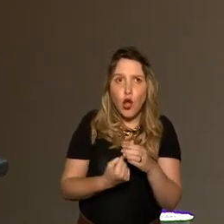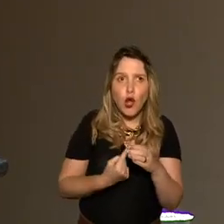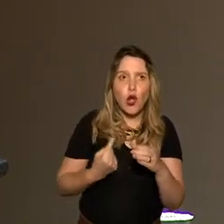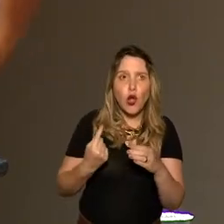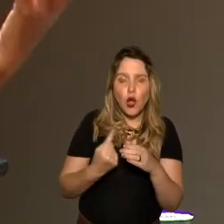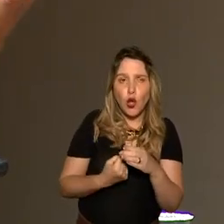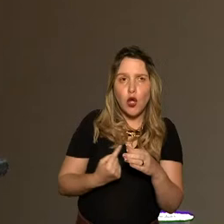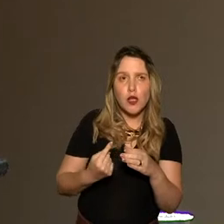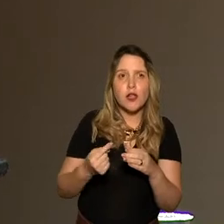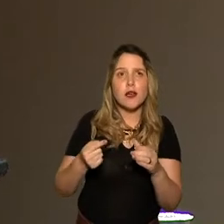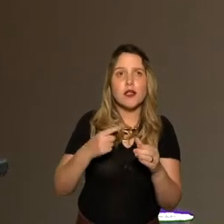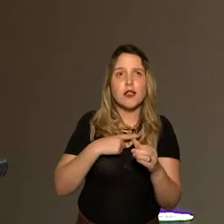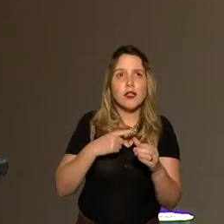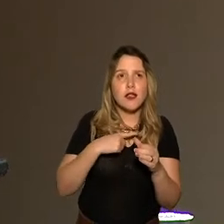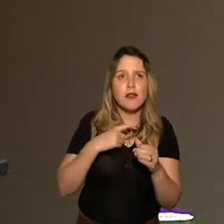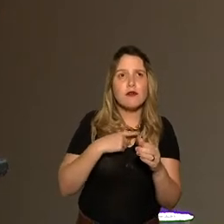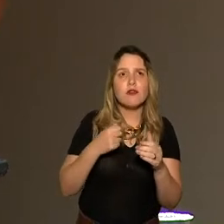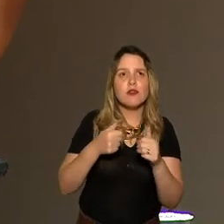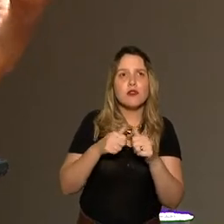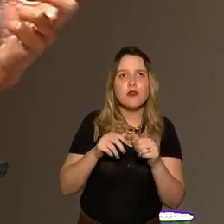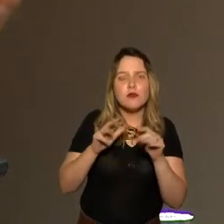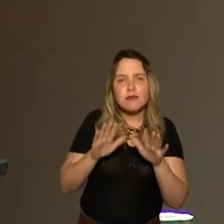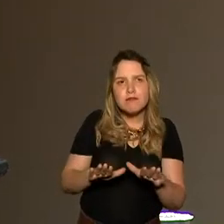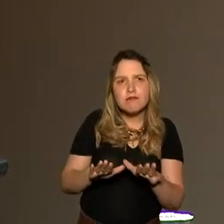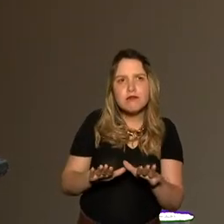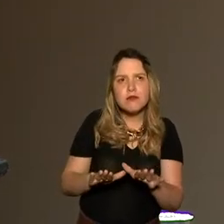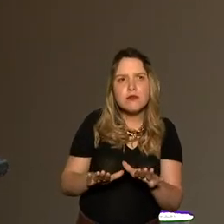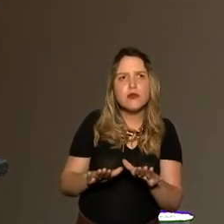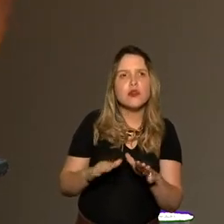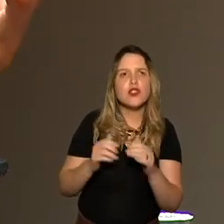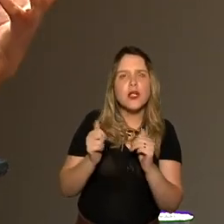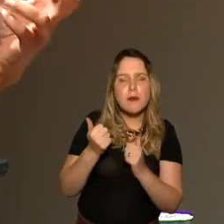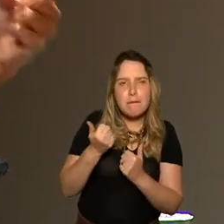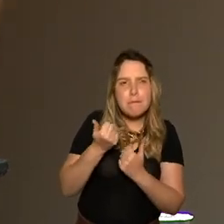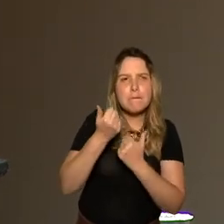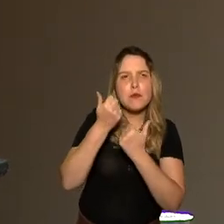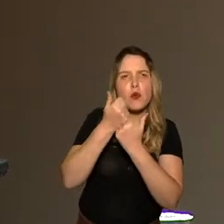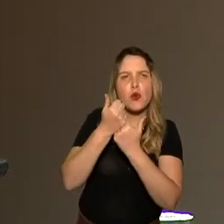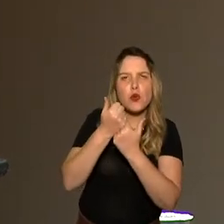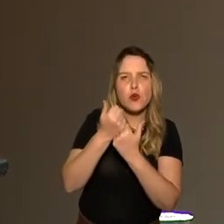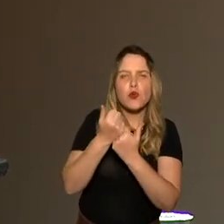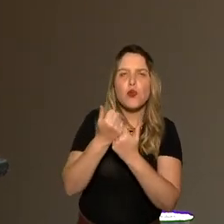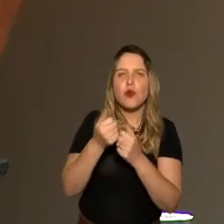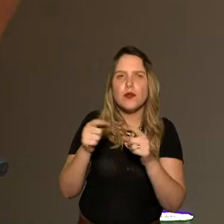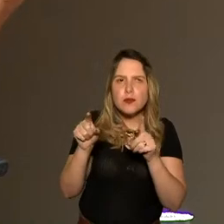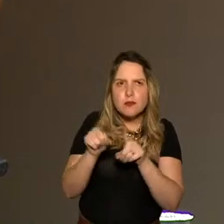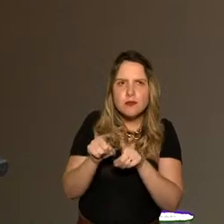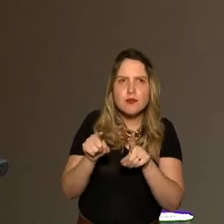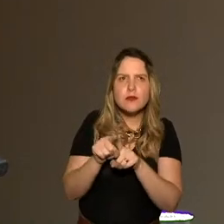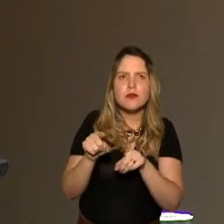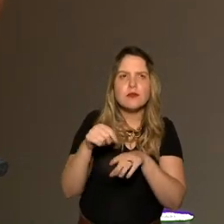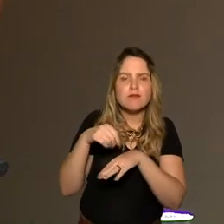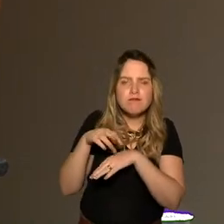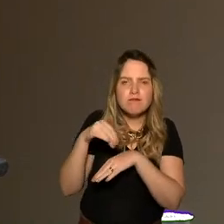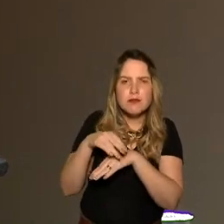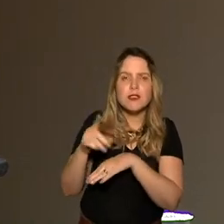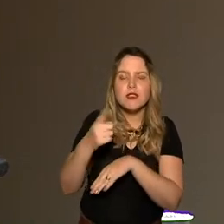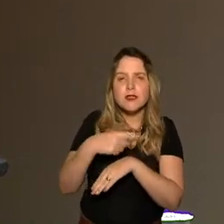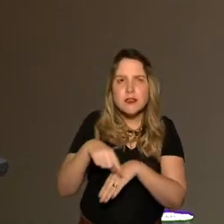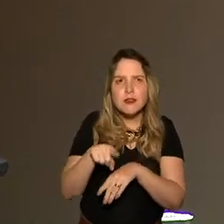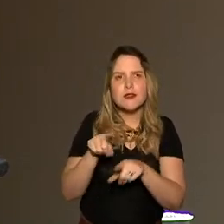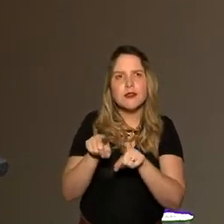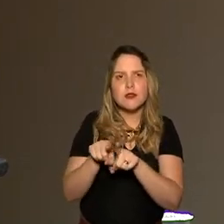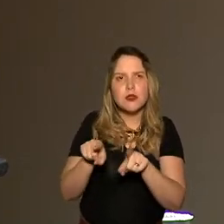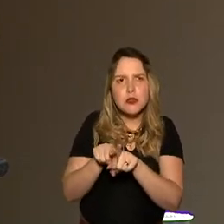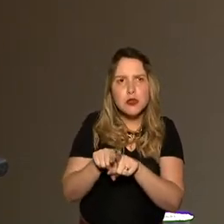tem que pensar curadores pesquisadores e essa instituição também